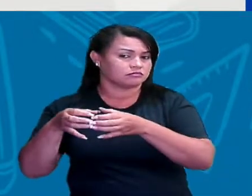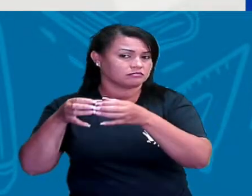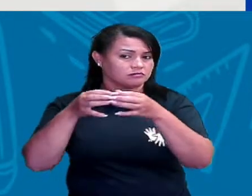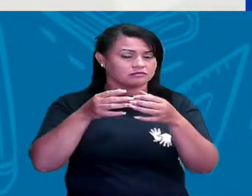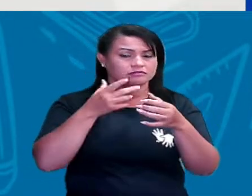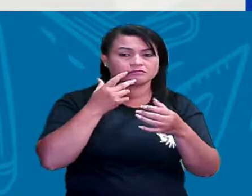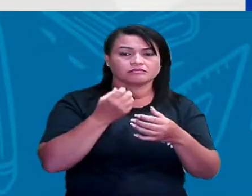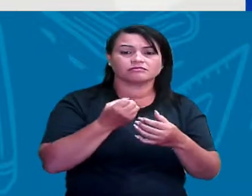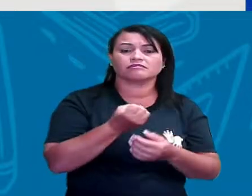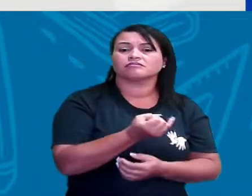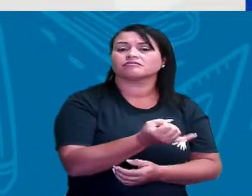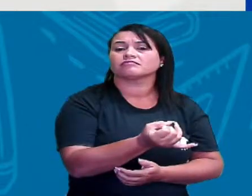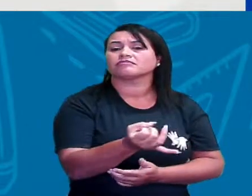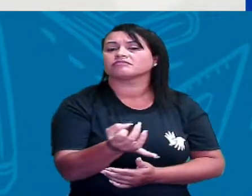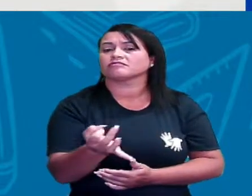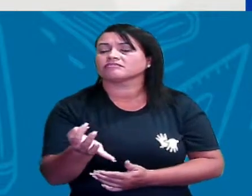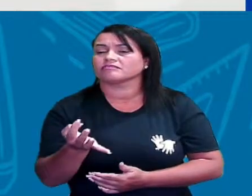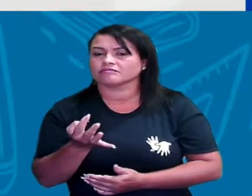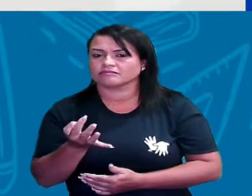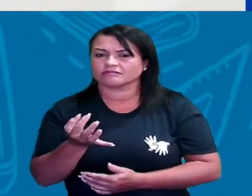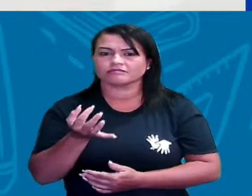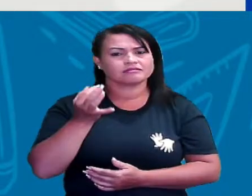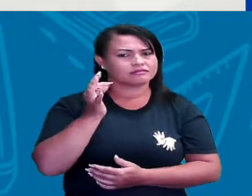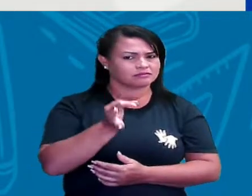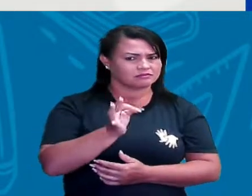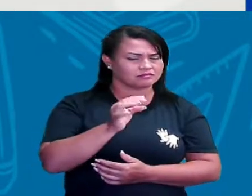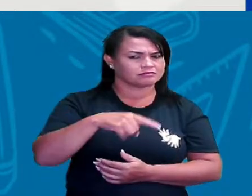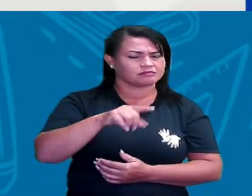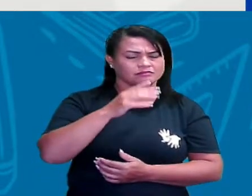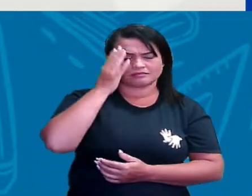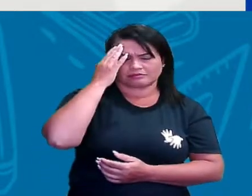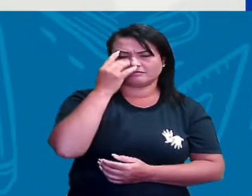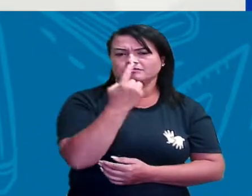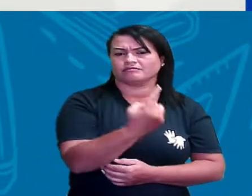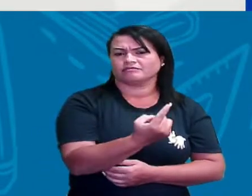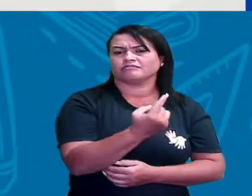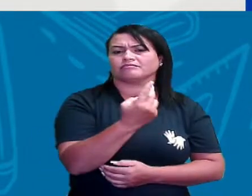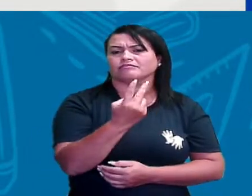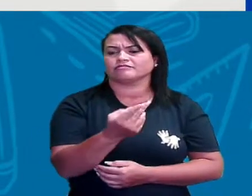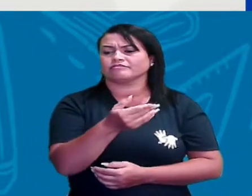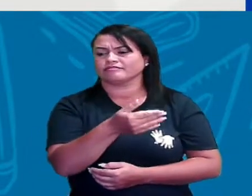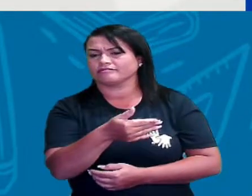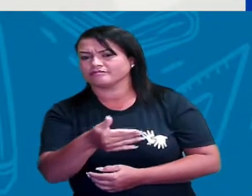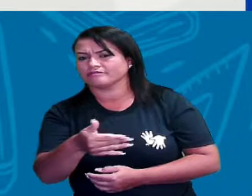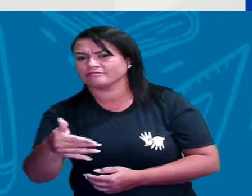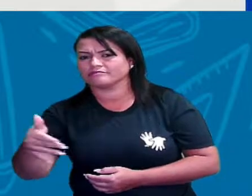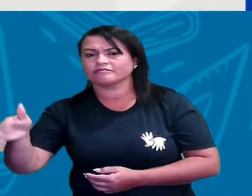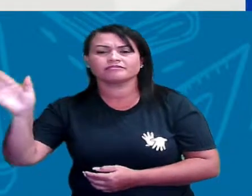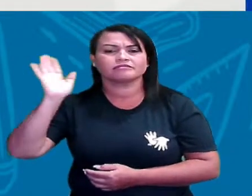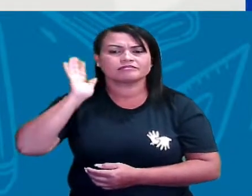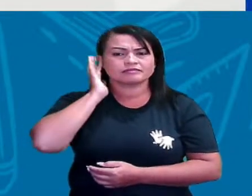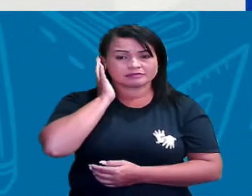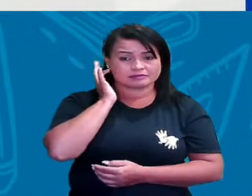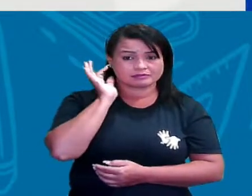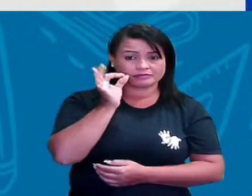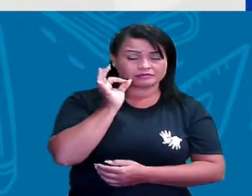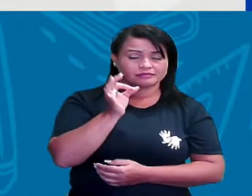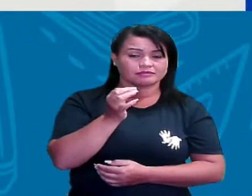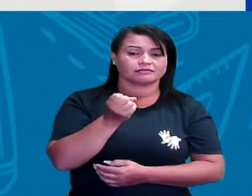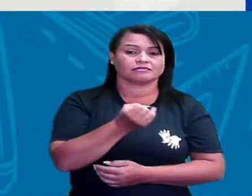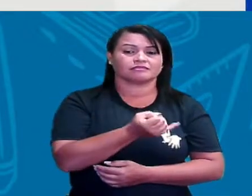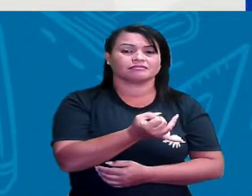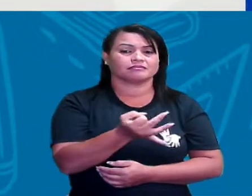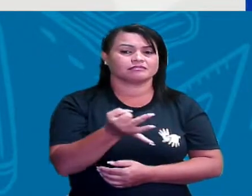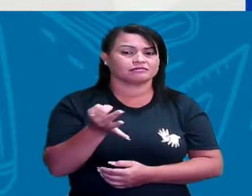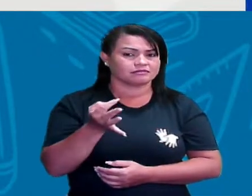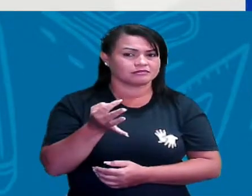de quantidades, tá certo? Ou seja, número 1, número 2 e assim por diante, tá certo? A quantidade